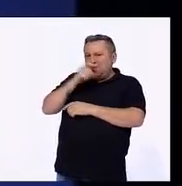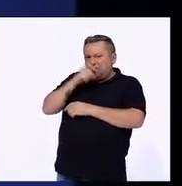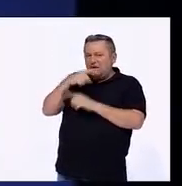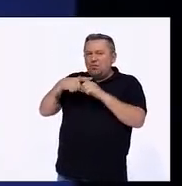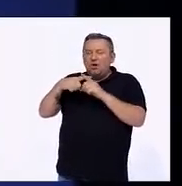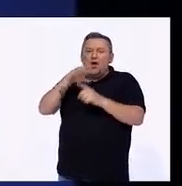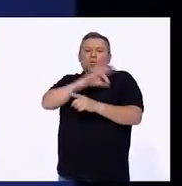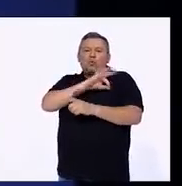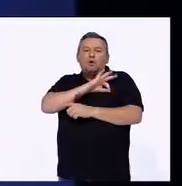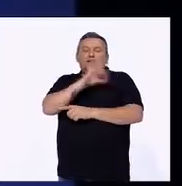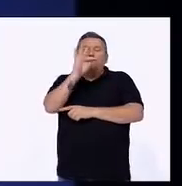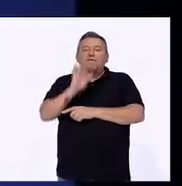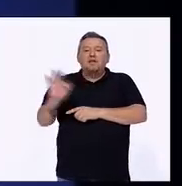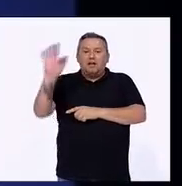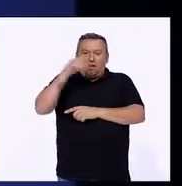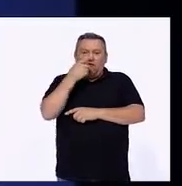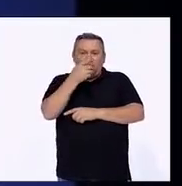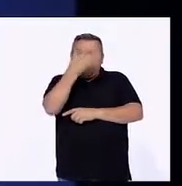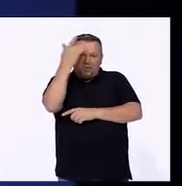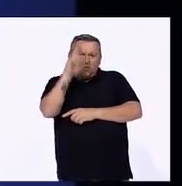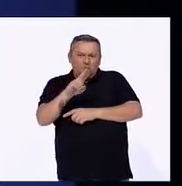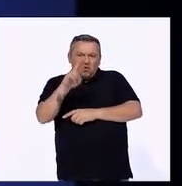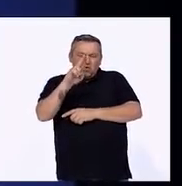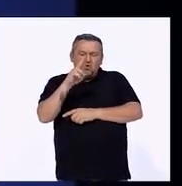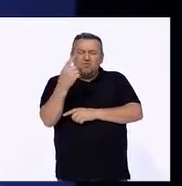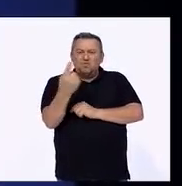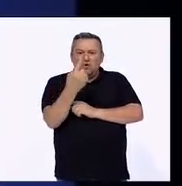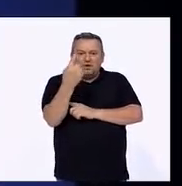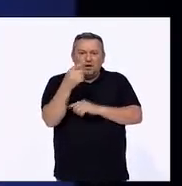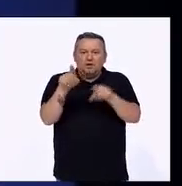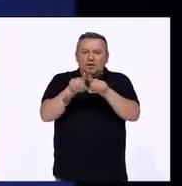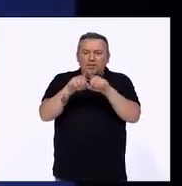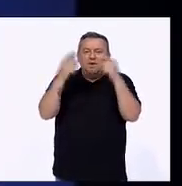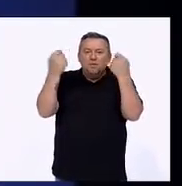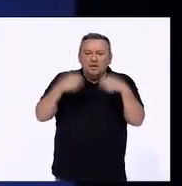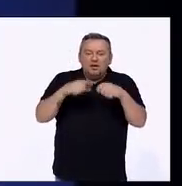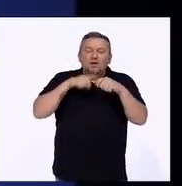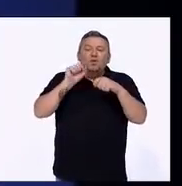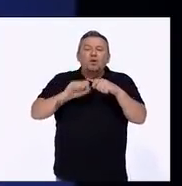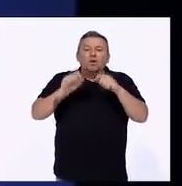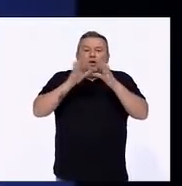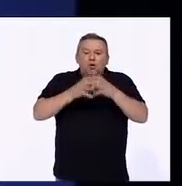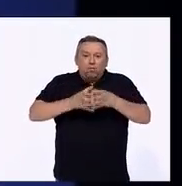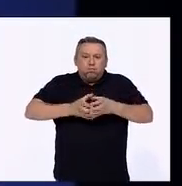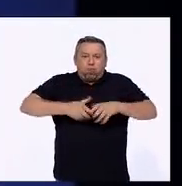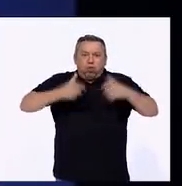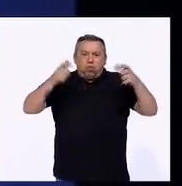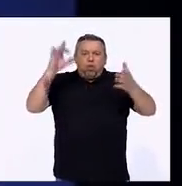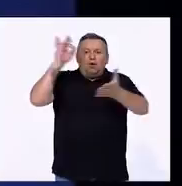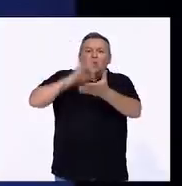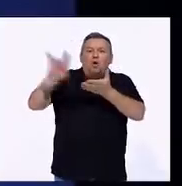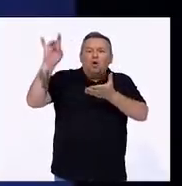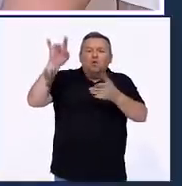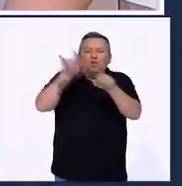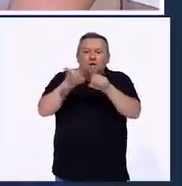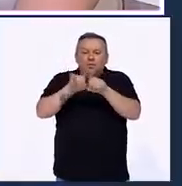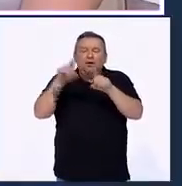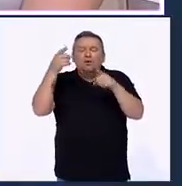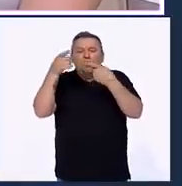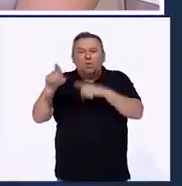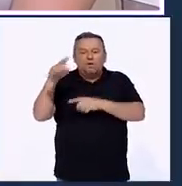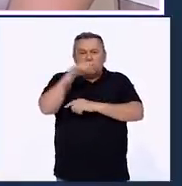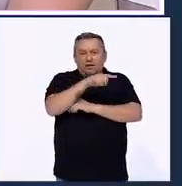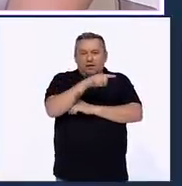disse que o sujeito agiu sozinho, mas mais do que isso, sabem também que excitaria uma onda de ódio e violência, inclusive física, contra mim. Você então, essa pediu... gente